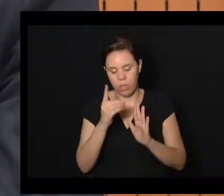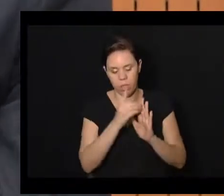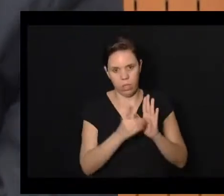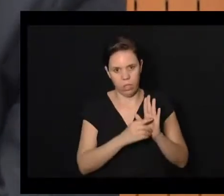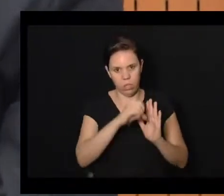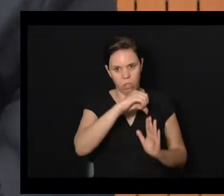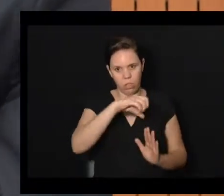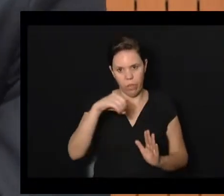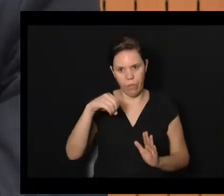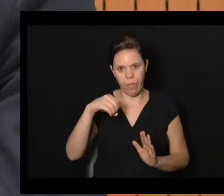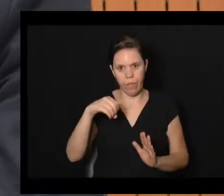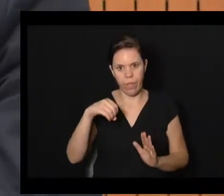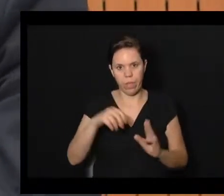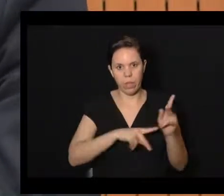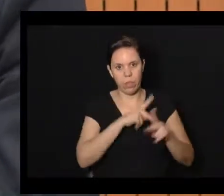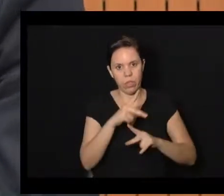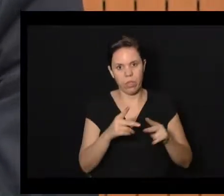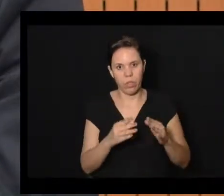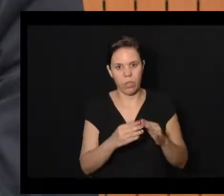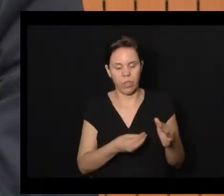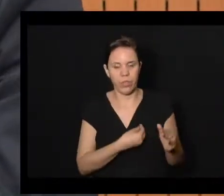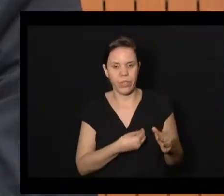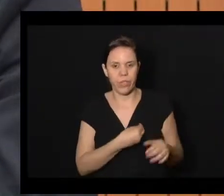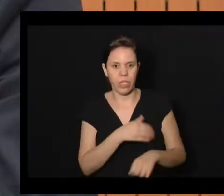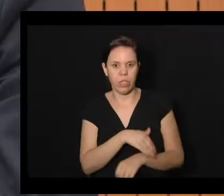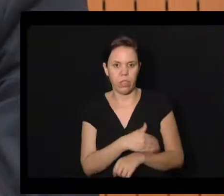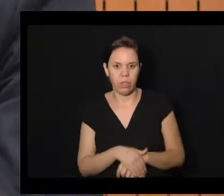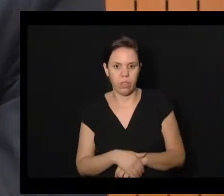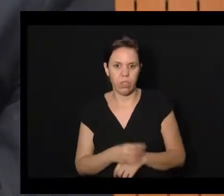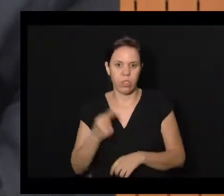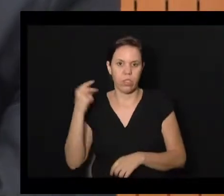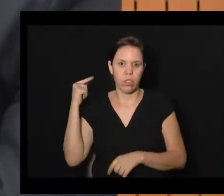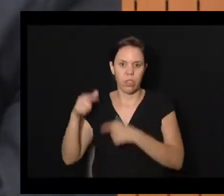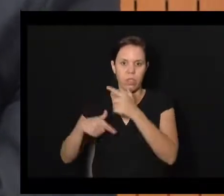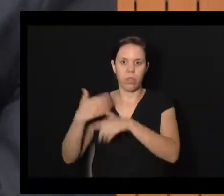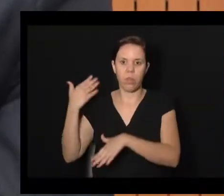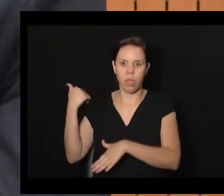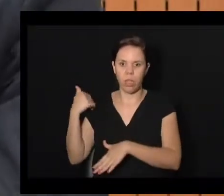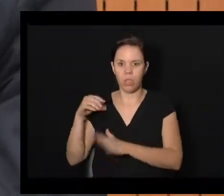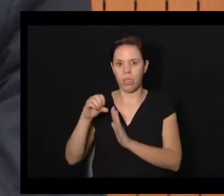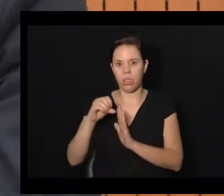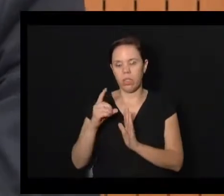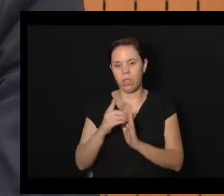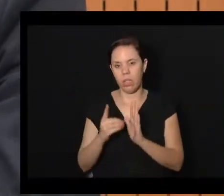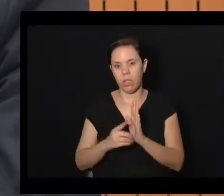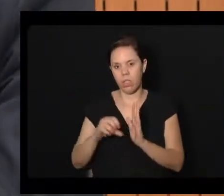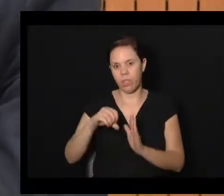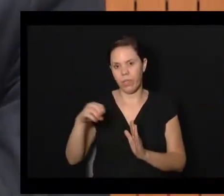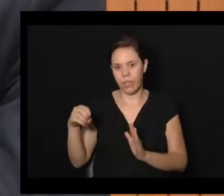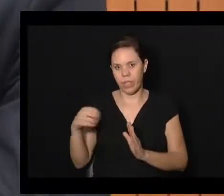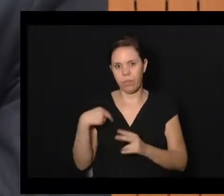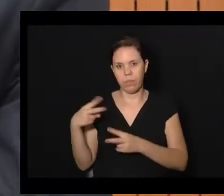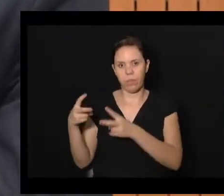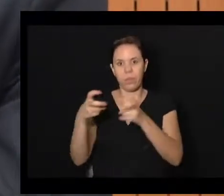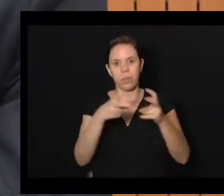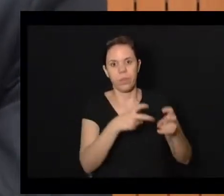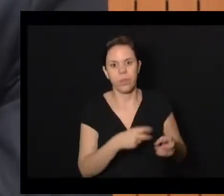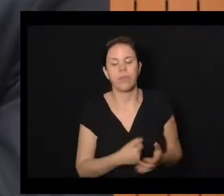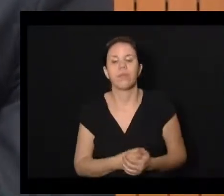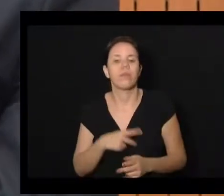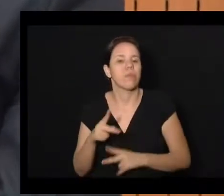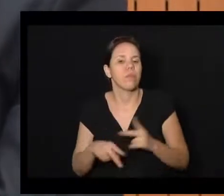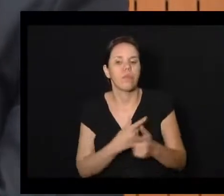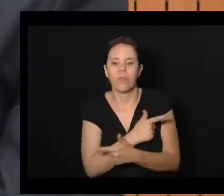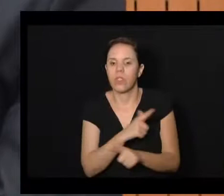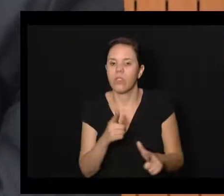com essa população o antigo serviço da pastoral do menor da casa amarela na década de 90 ainda que a percepção que a gente tinha que essas pessoas não tinham